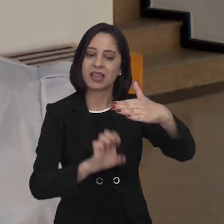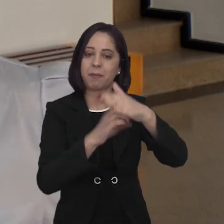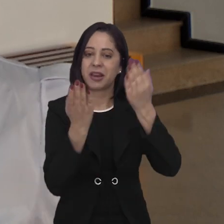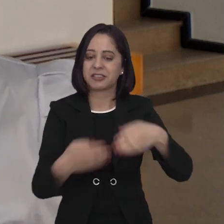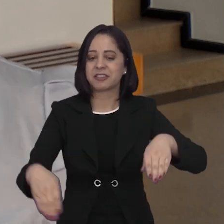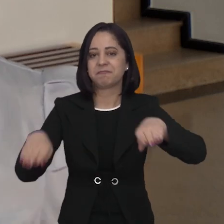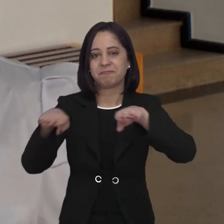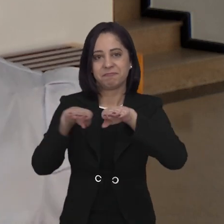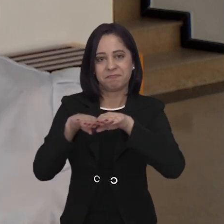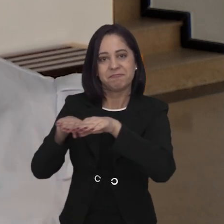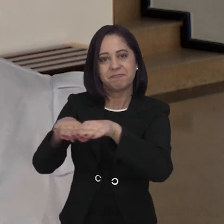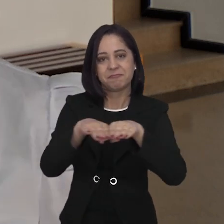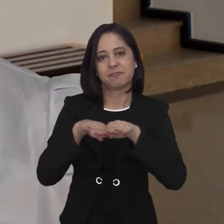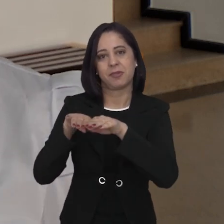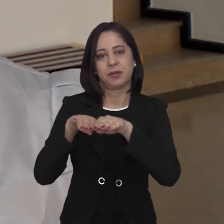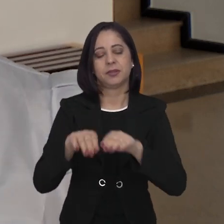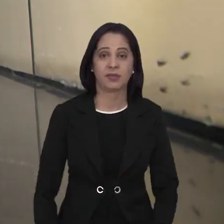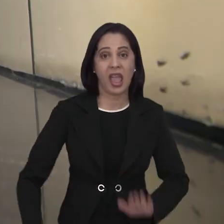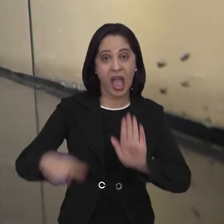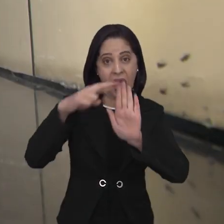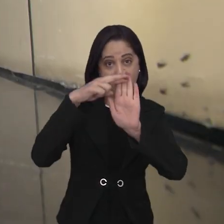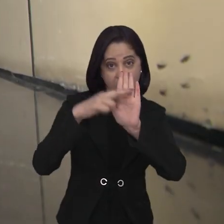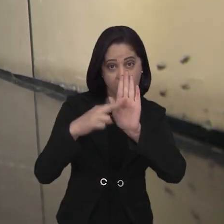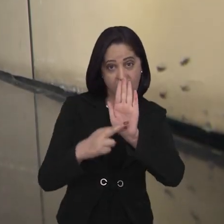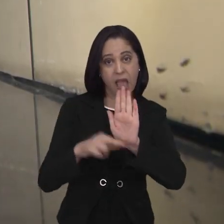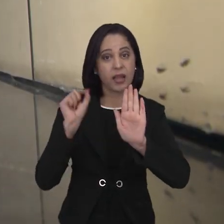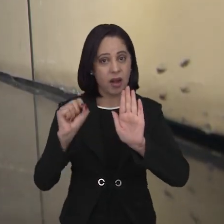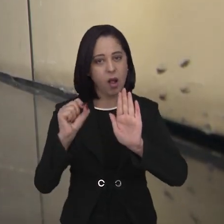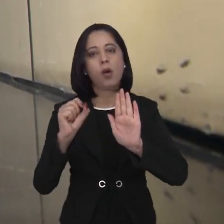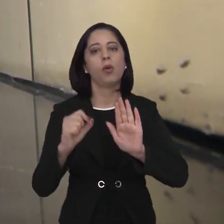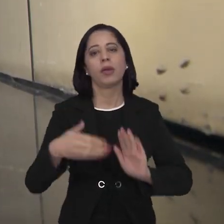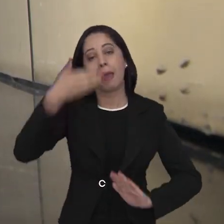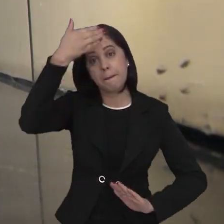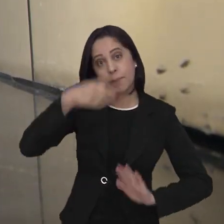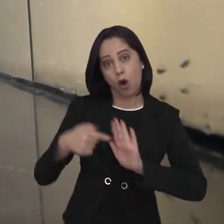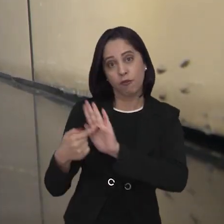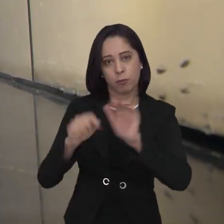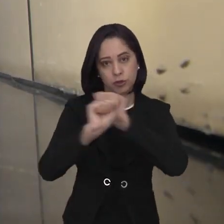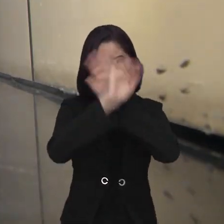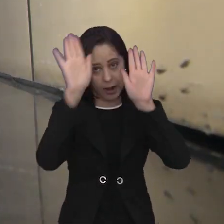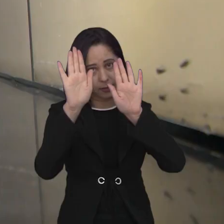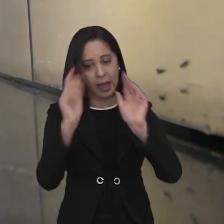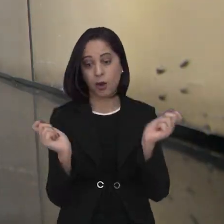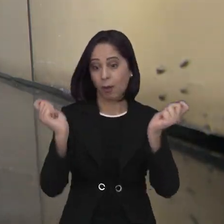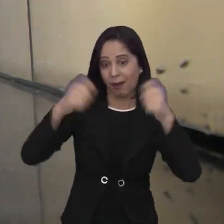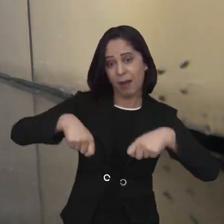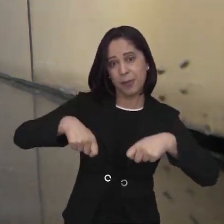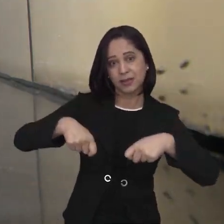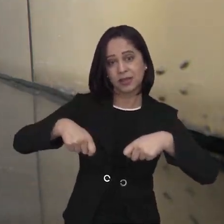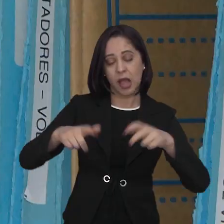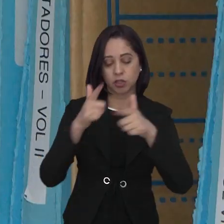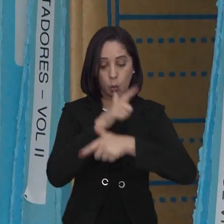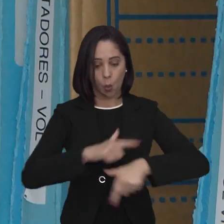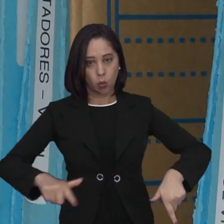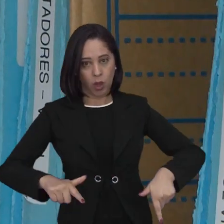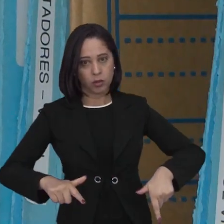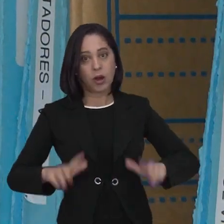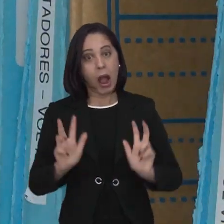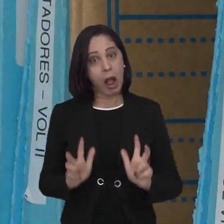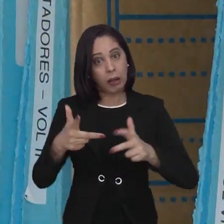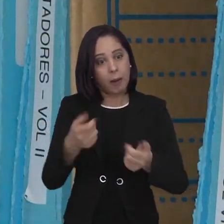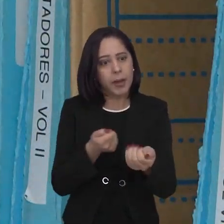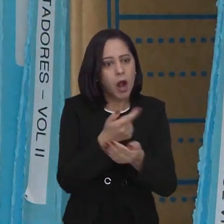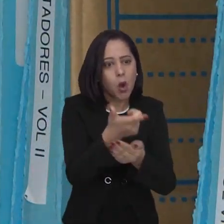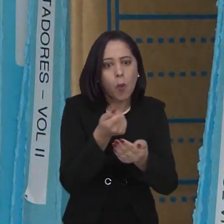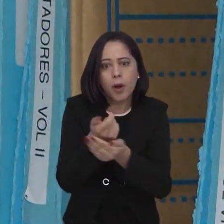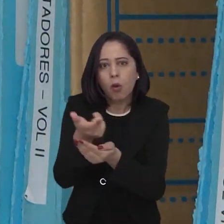condições justas de competição para os interessados. Seguindo critérios como transparência, eficiência e imparcialidade, a Câmara de São